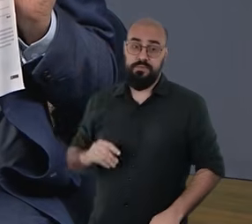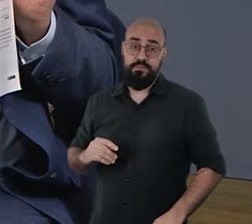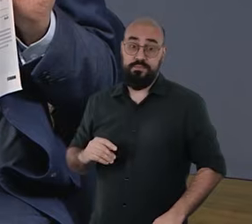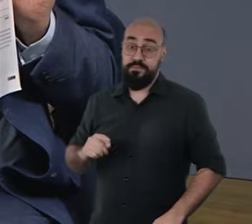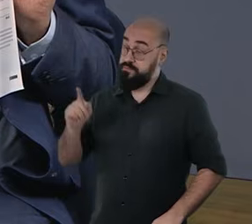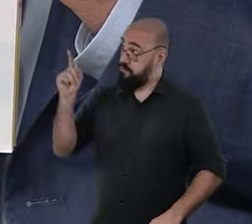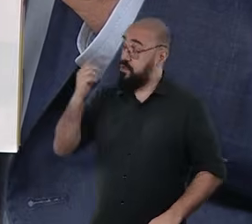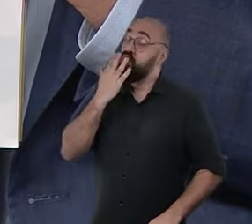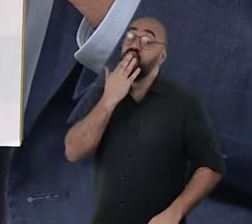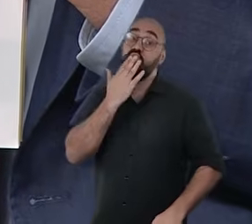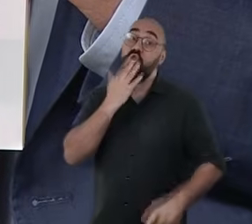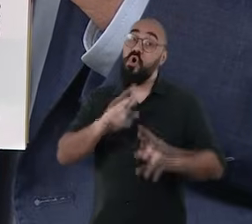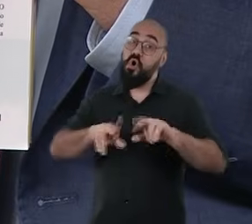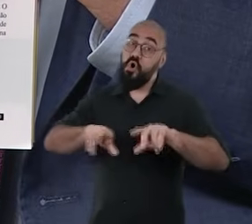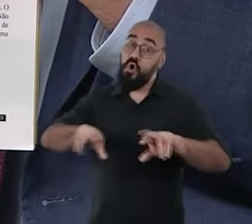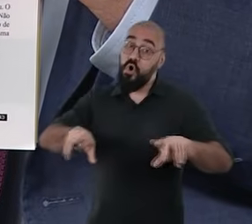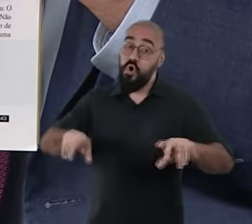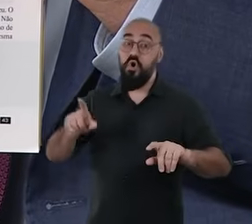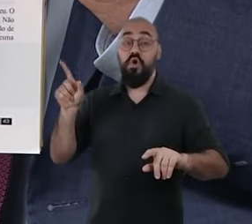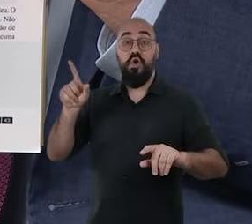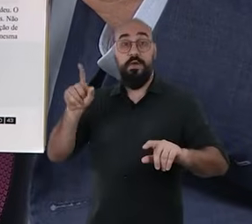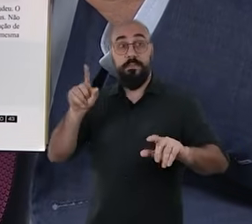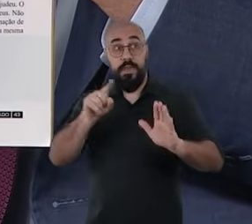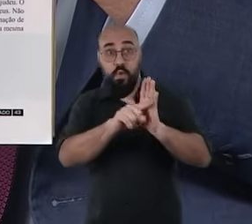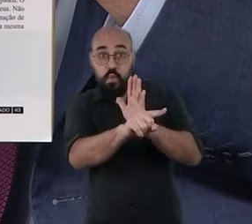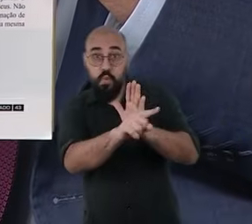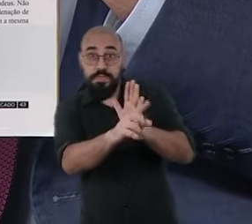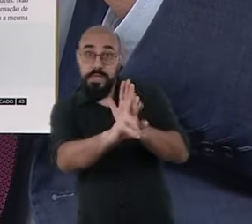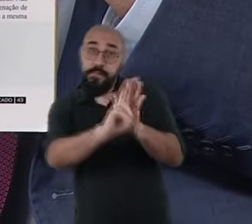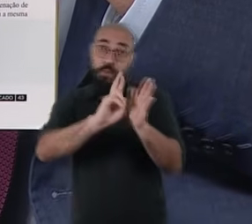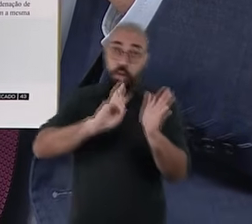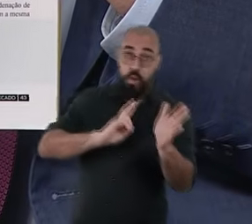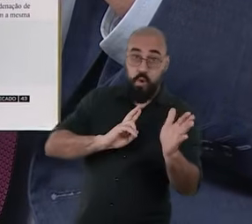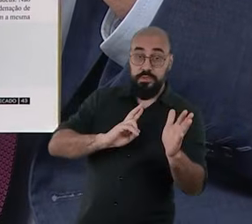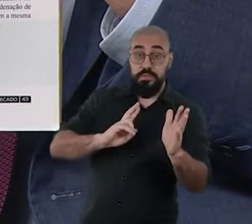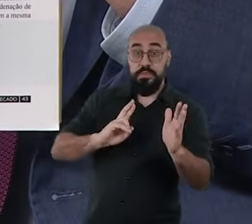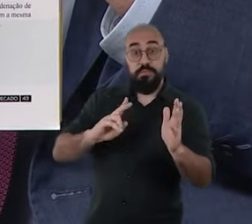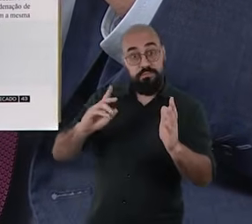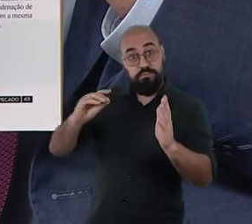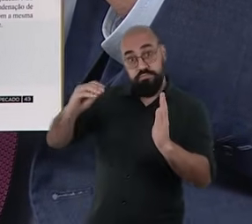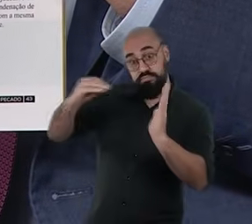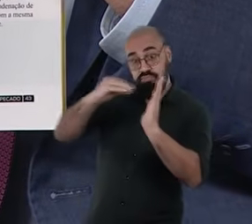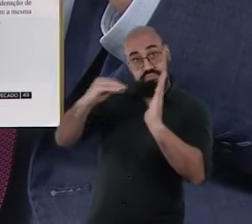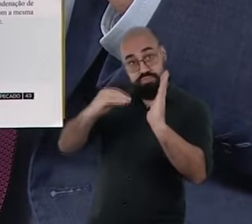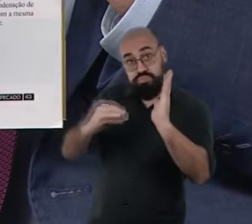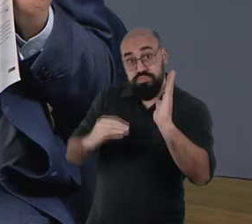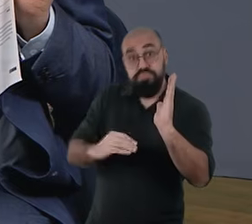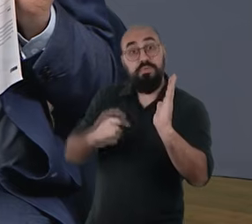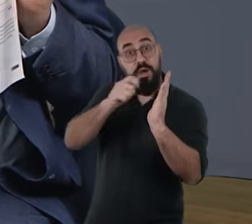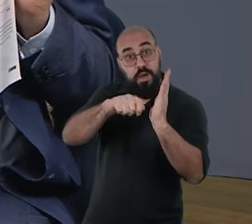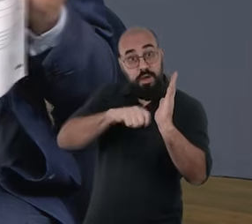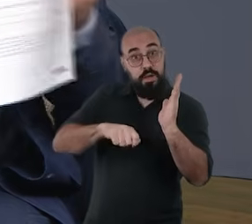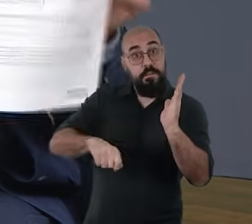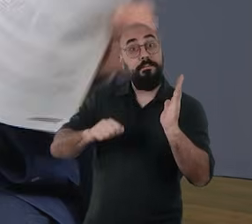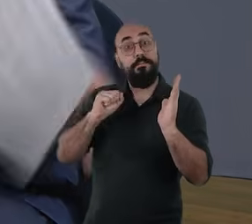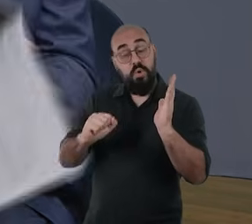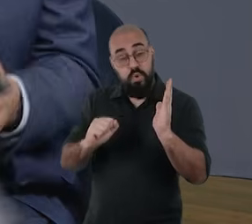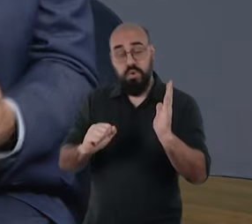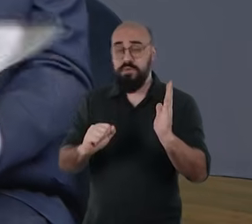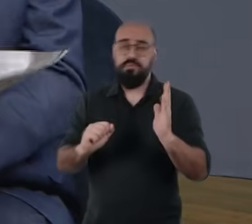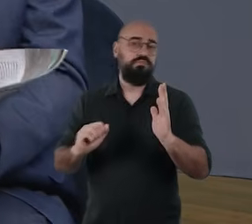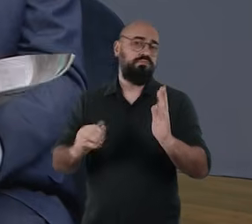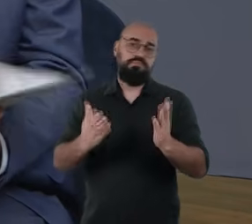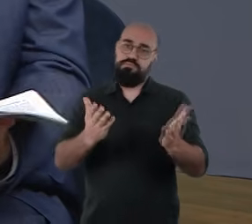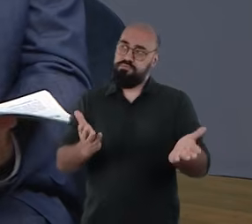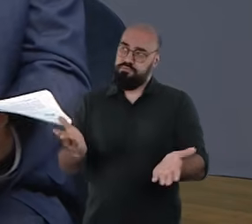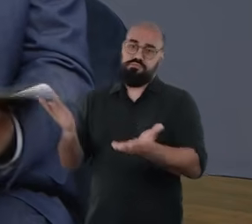Ele é colorido, ele tem perguntas, respostas, tem espaço para você escrever, ou seja, está